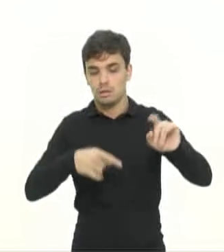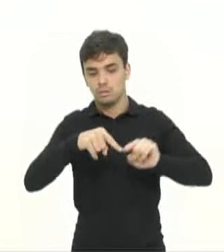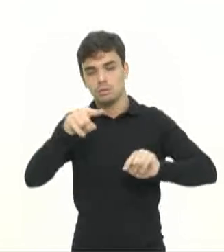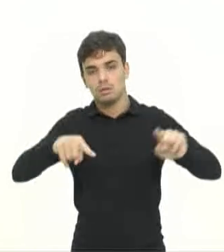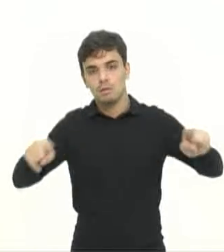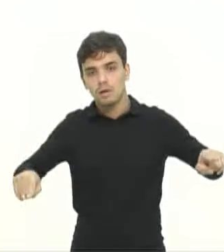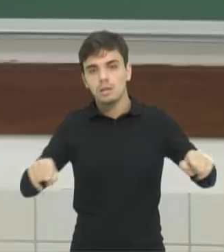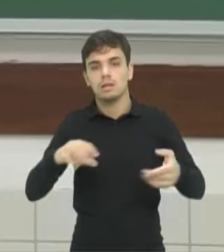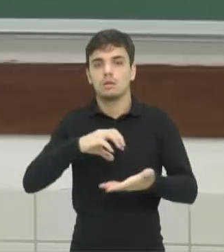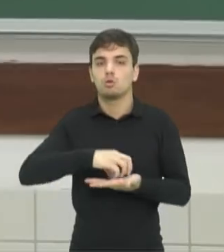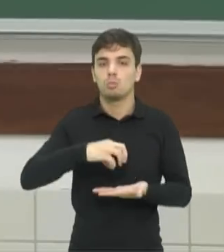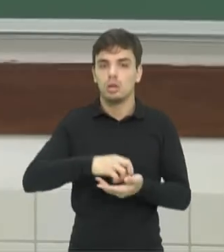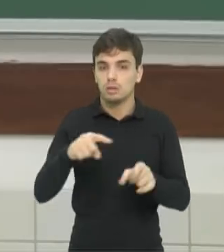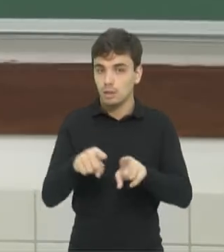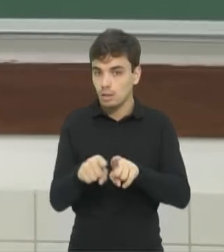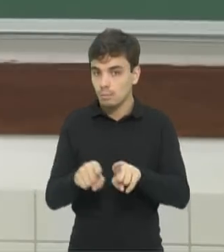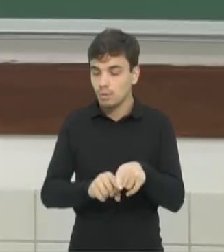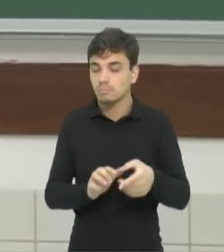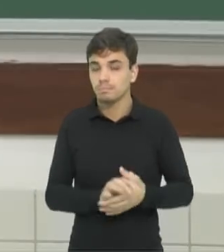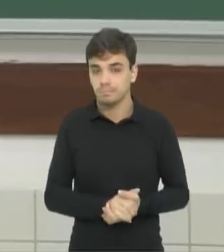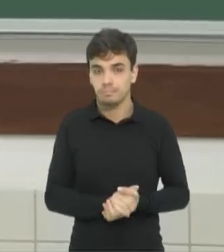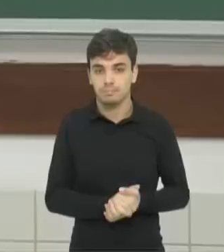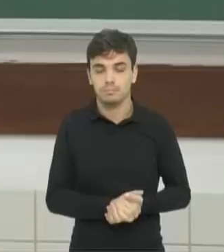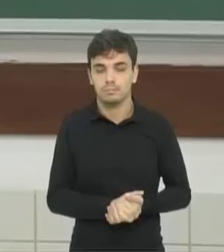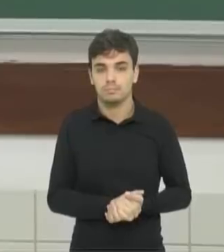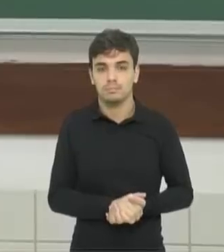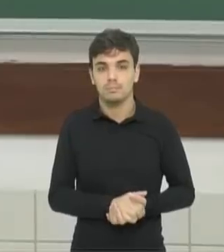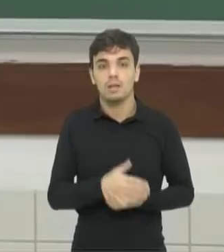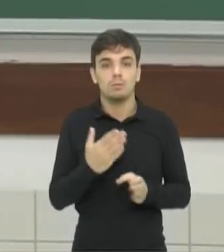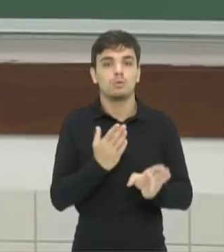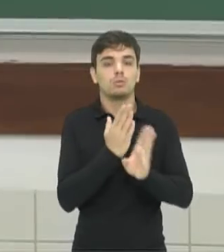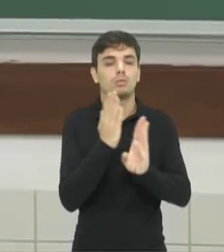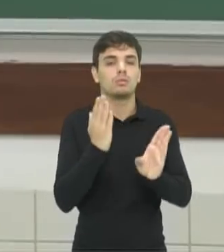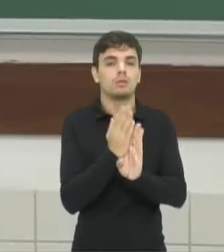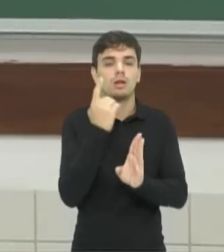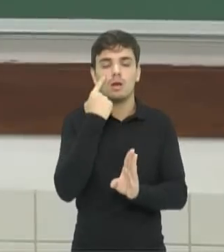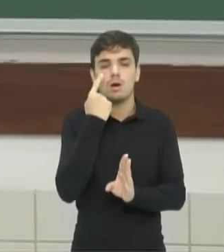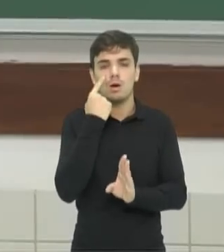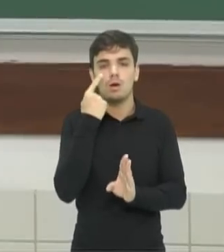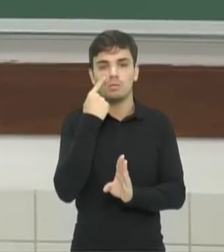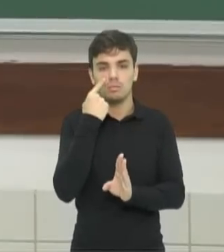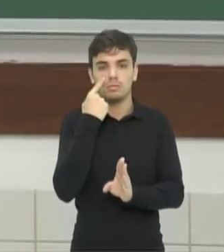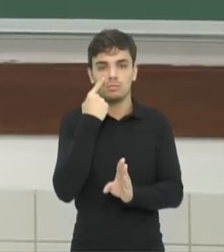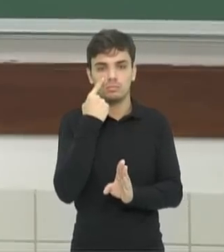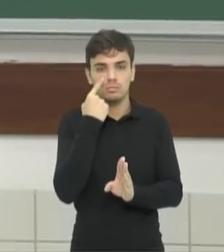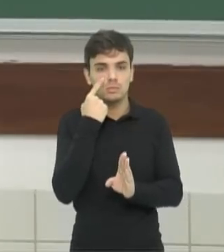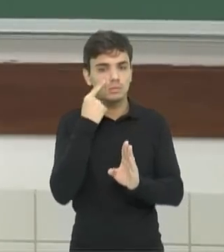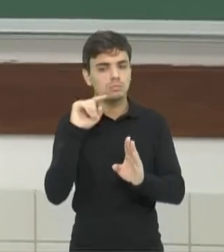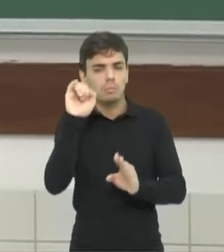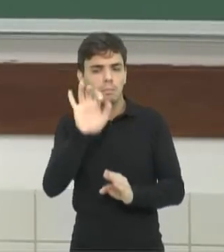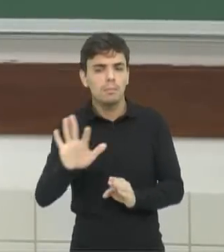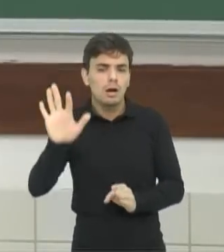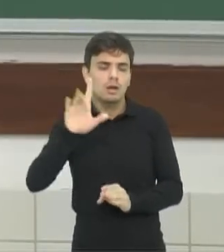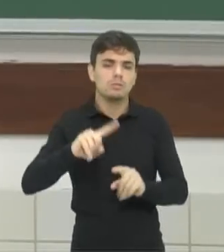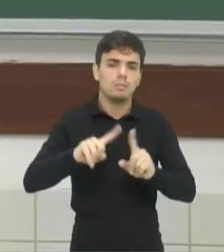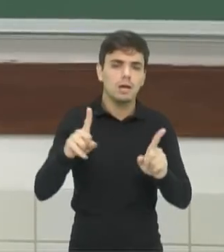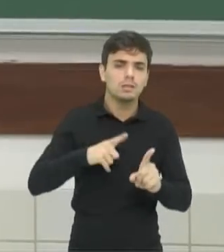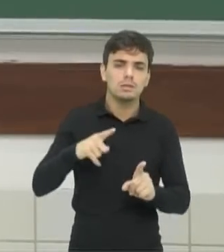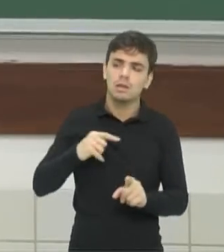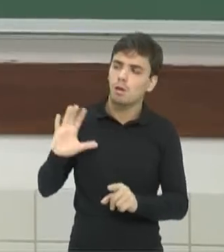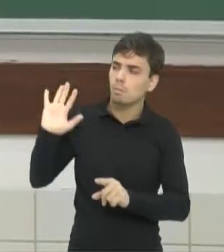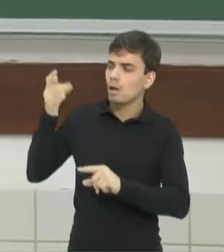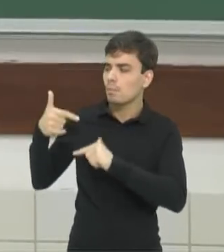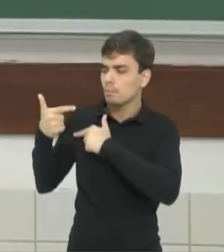utilizados. Para ilustrar isso, gente, eu encontrei essa figurinha, só que ela tem inclusive movimentos artísticos